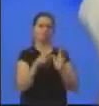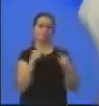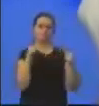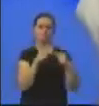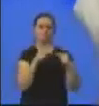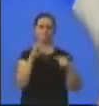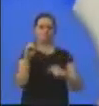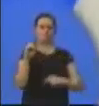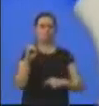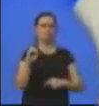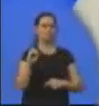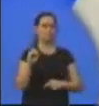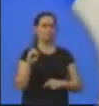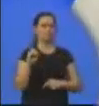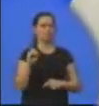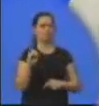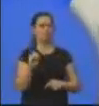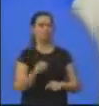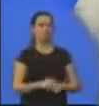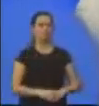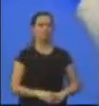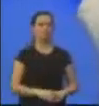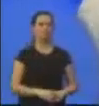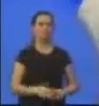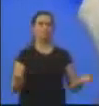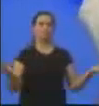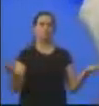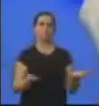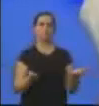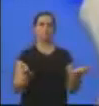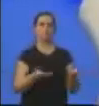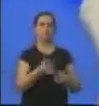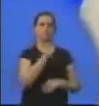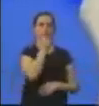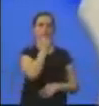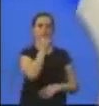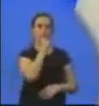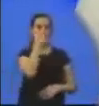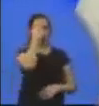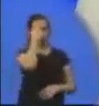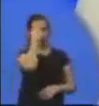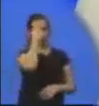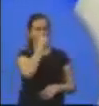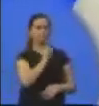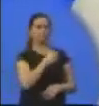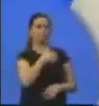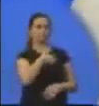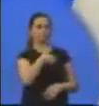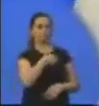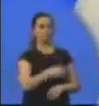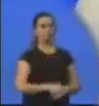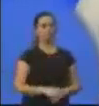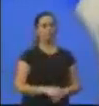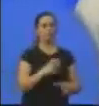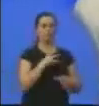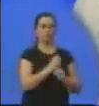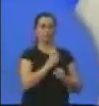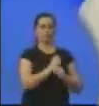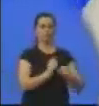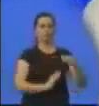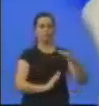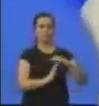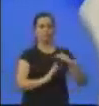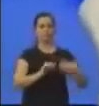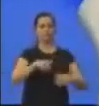para zero. Bom, vamos ver alguns exemplos de situações desse tipo. Eu quero calcular o